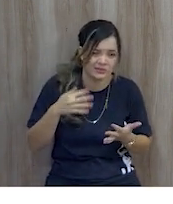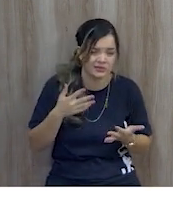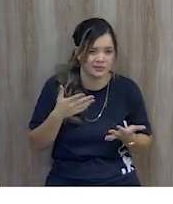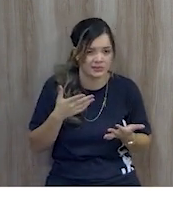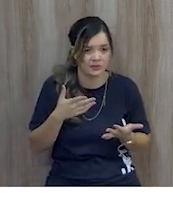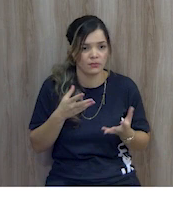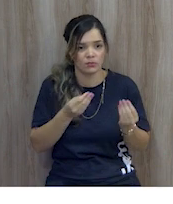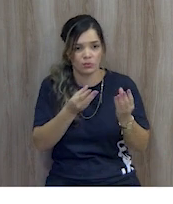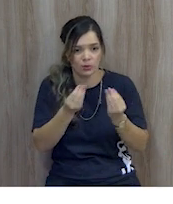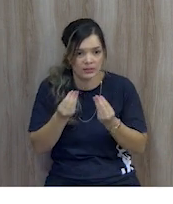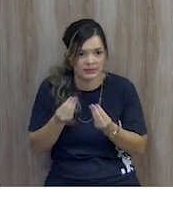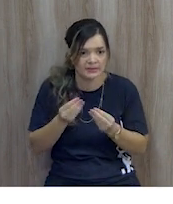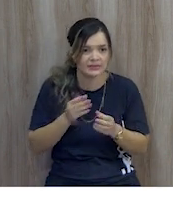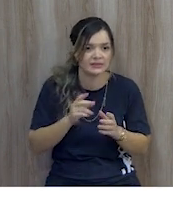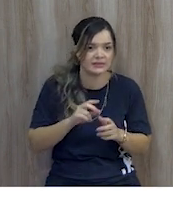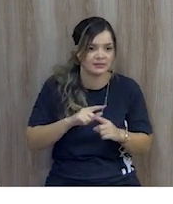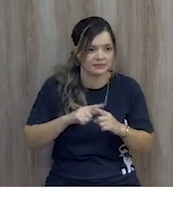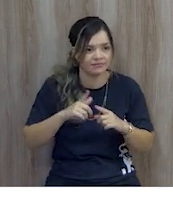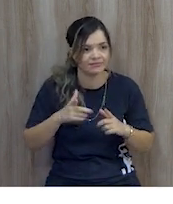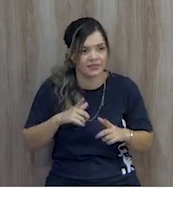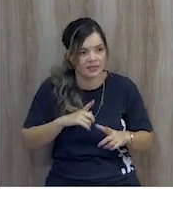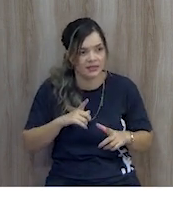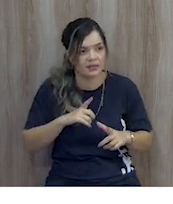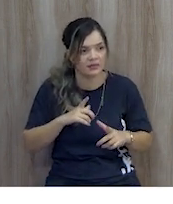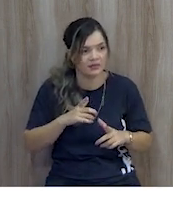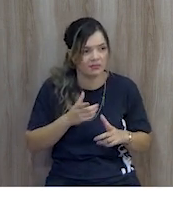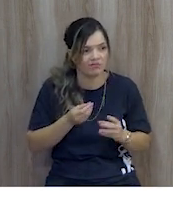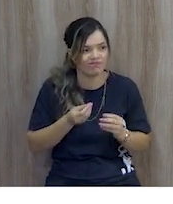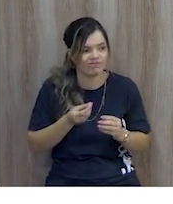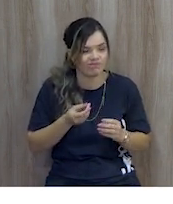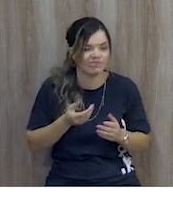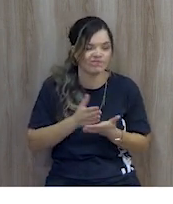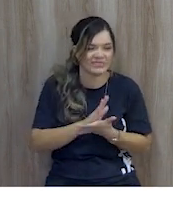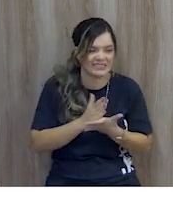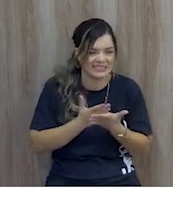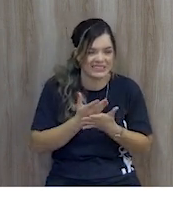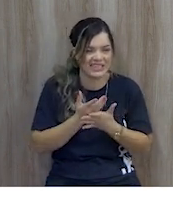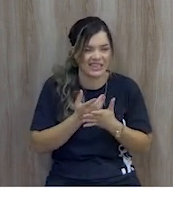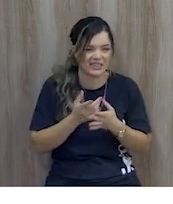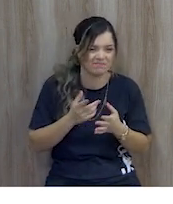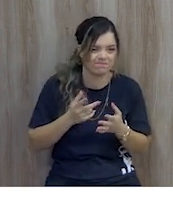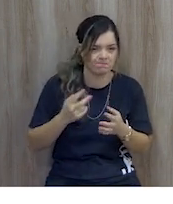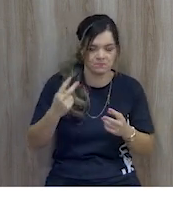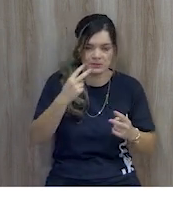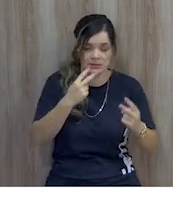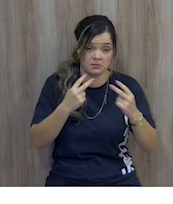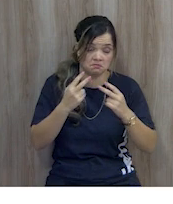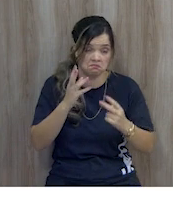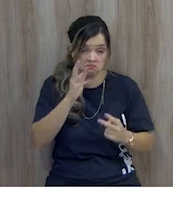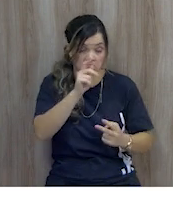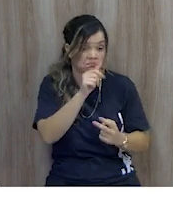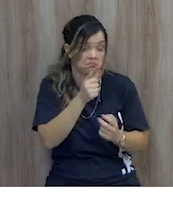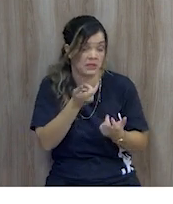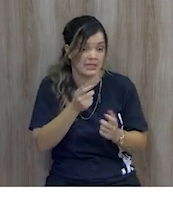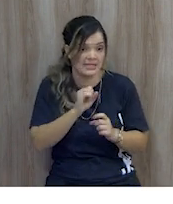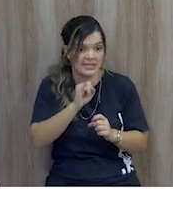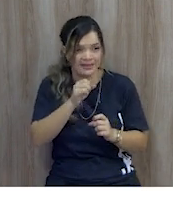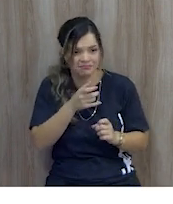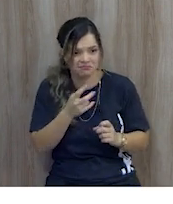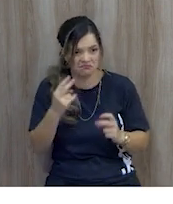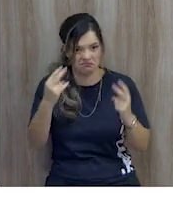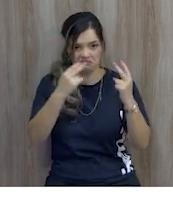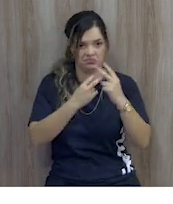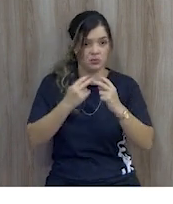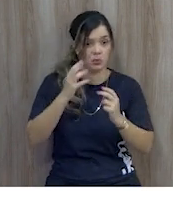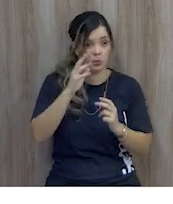o que traz o paciente com essa queixa é realmente o incômodo estético. Se não tem essa queixa estética, muitas vezes o paciente não quer tratar.